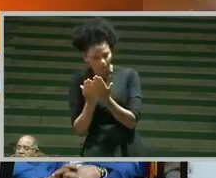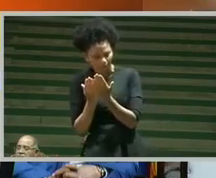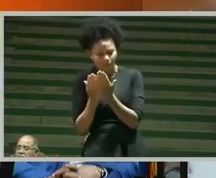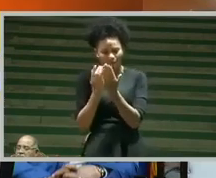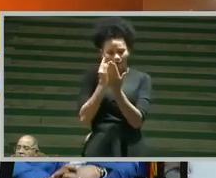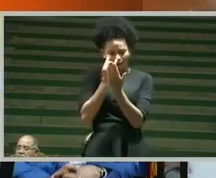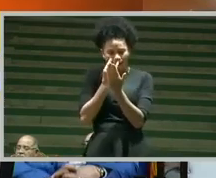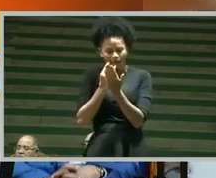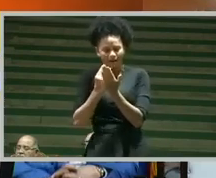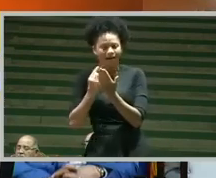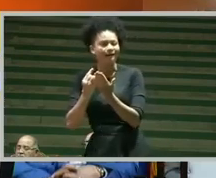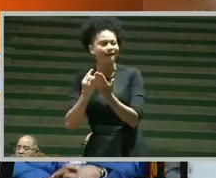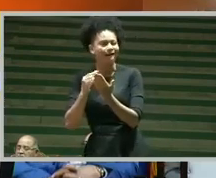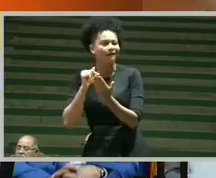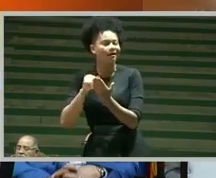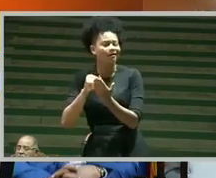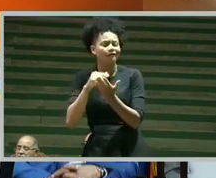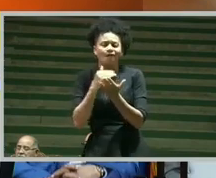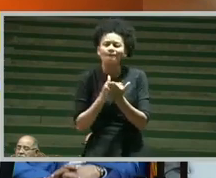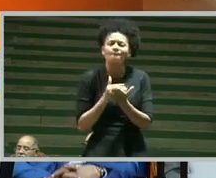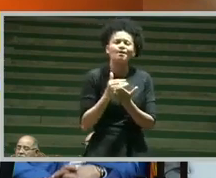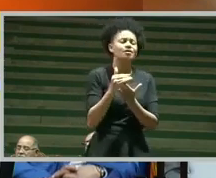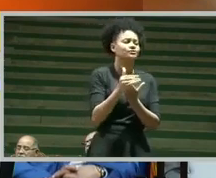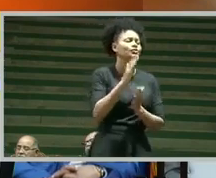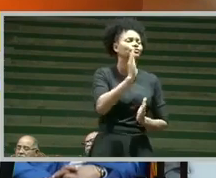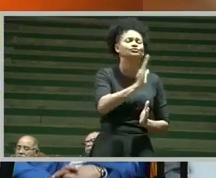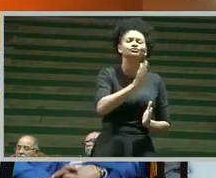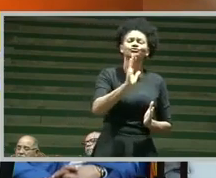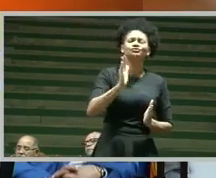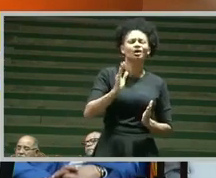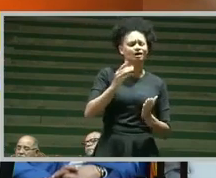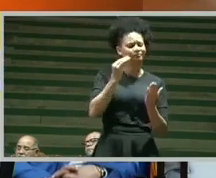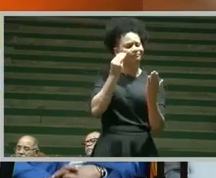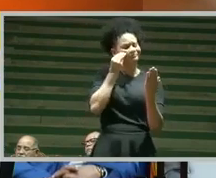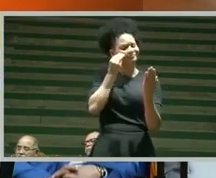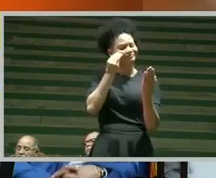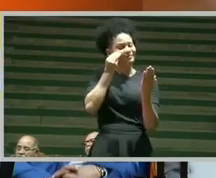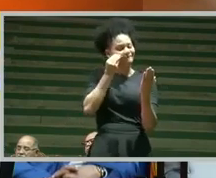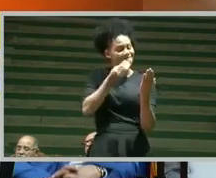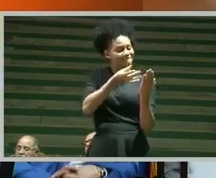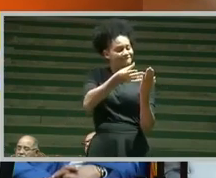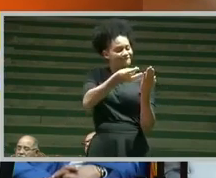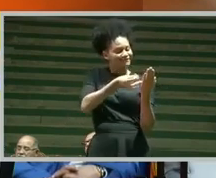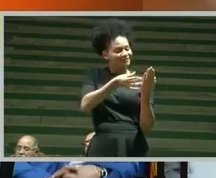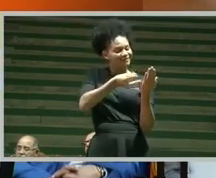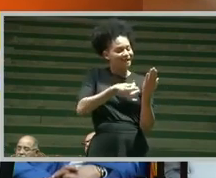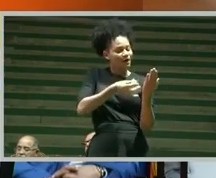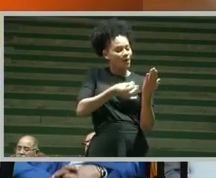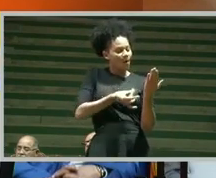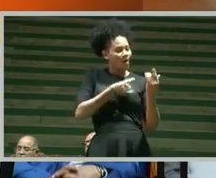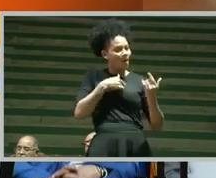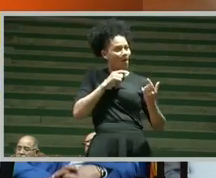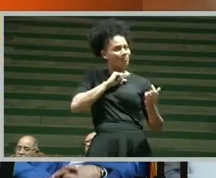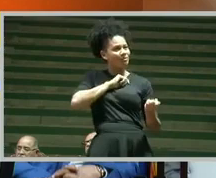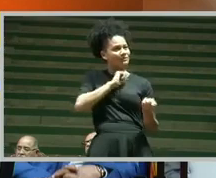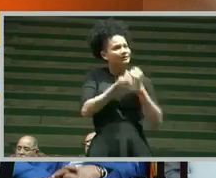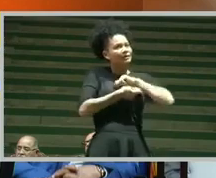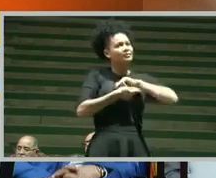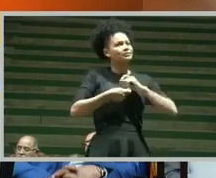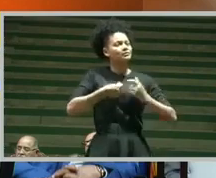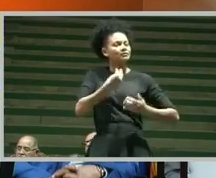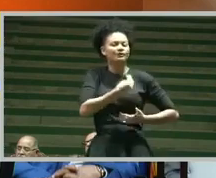e, de início, já tentar tirar alguma aplicação para os dias